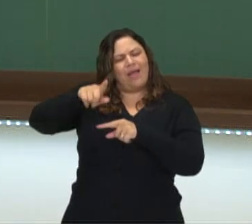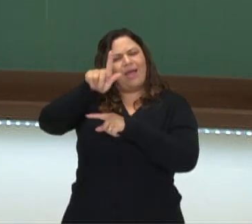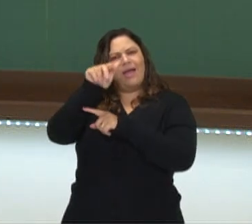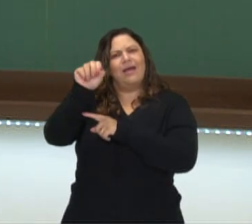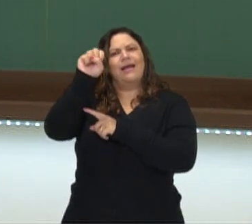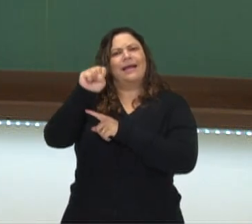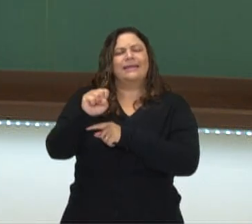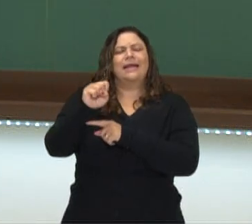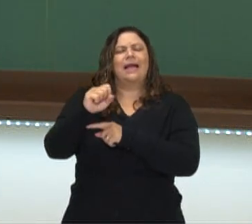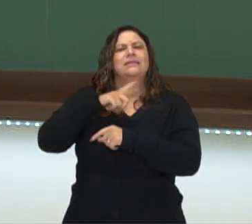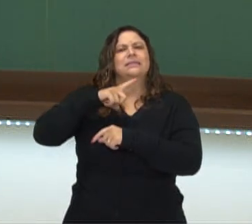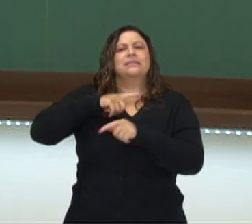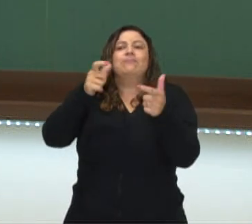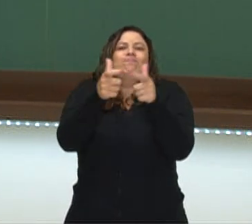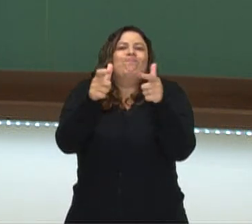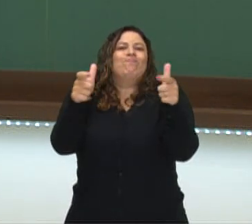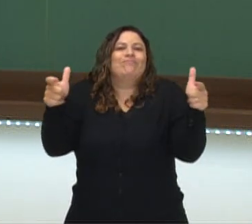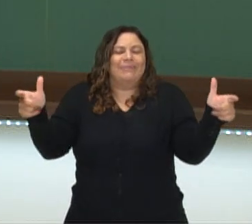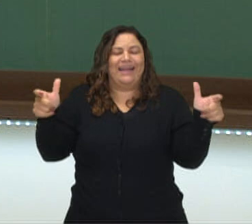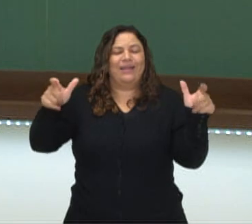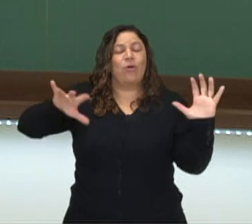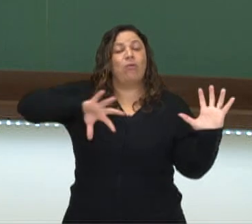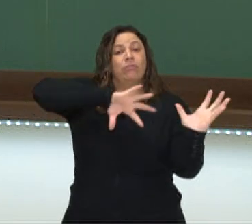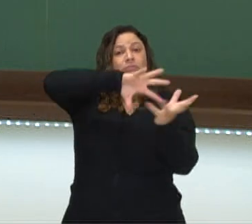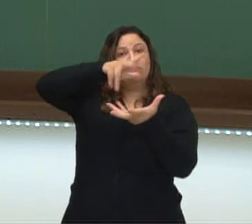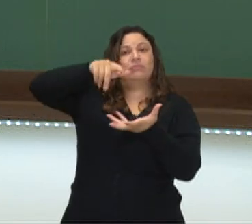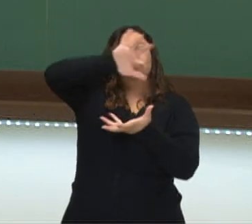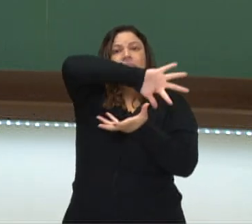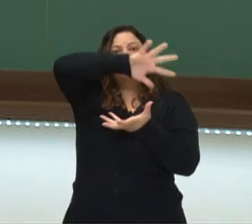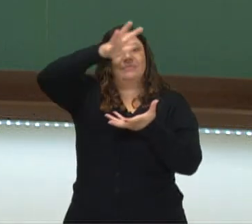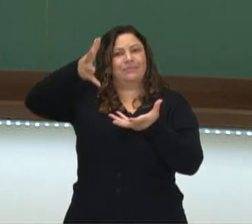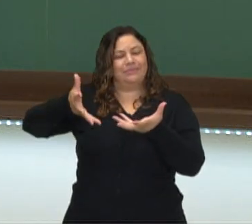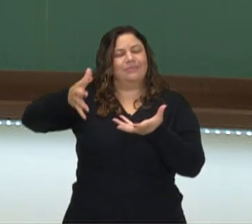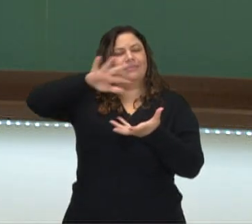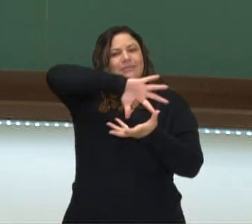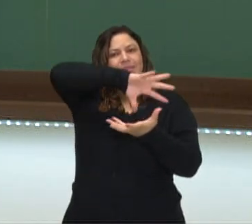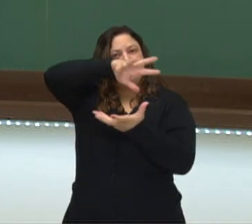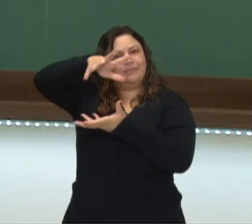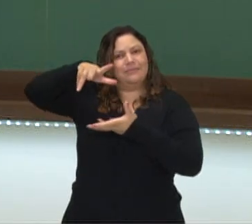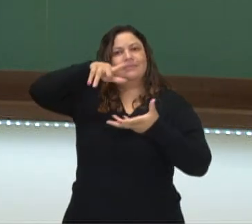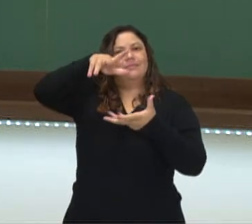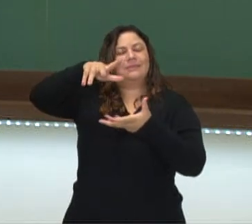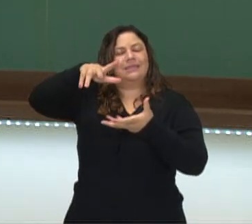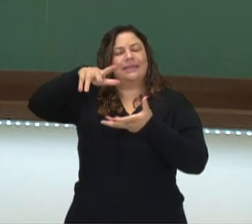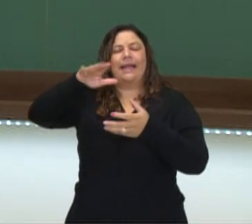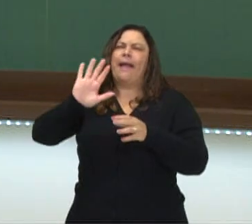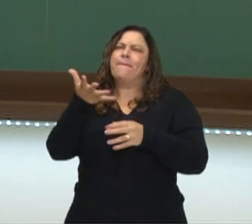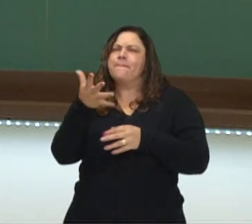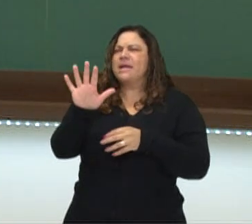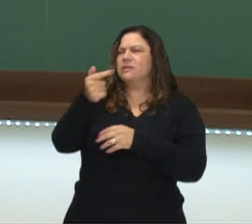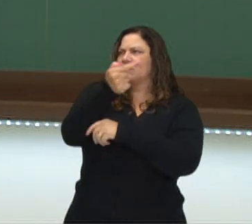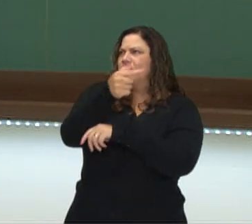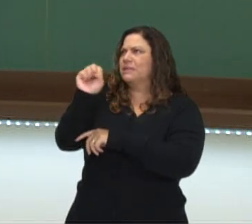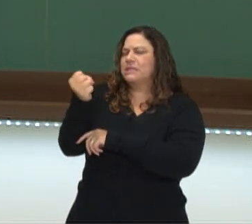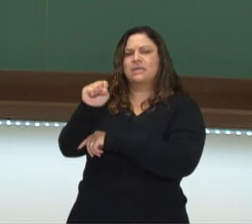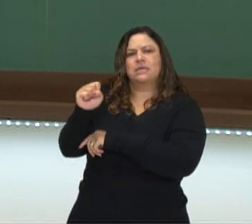teve a presença ali de cobalto, de ferro, mas a gente não consegue distinguir ali esses elementos, essas substâncias presentes,